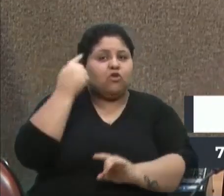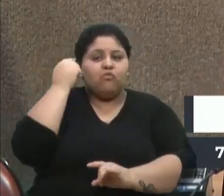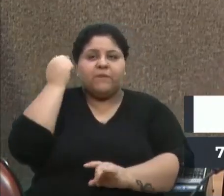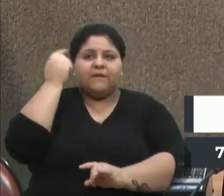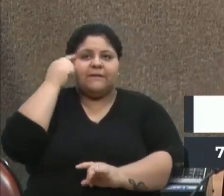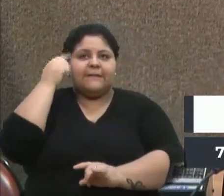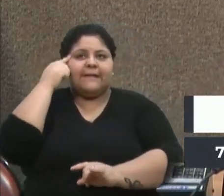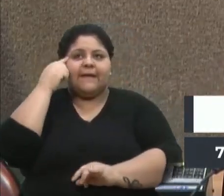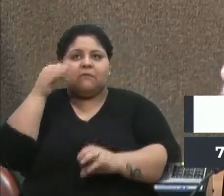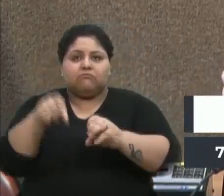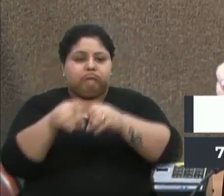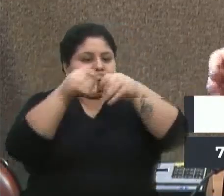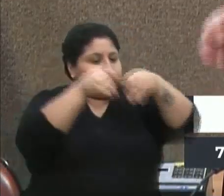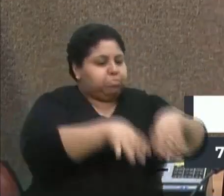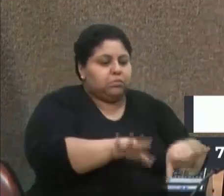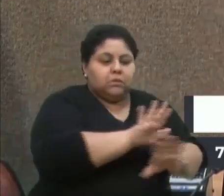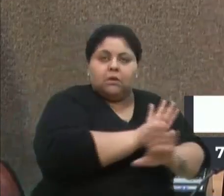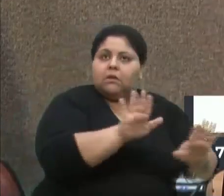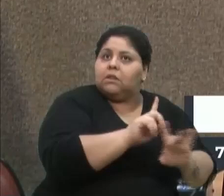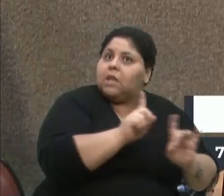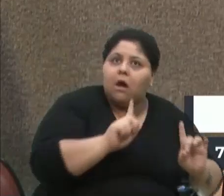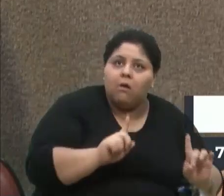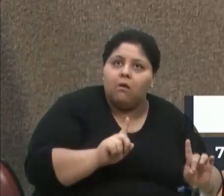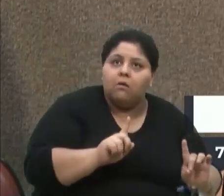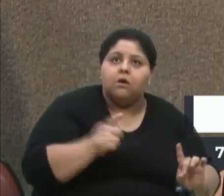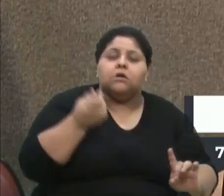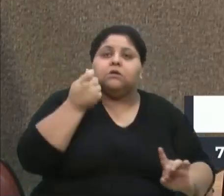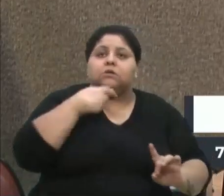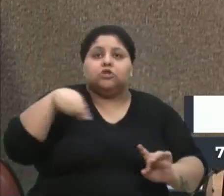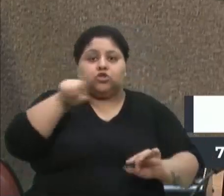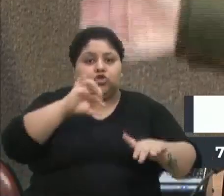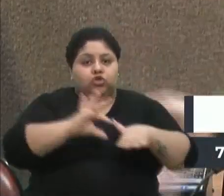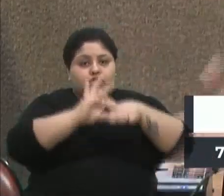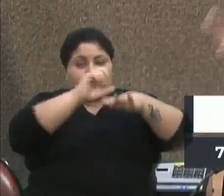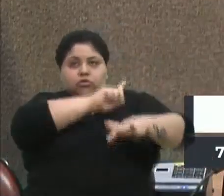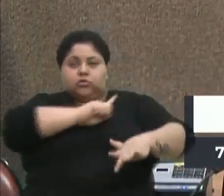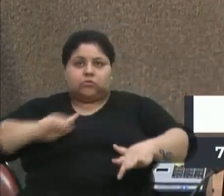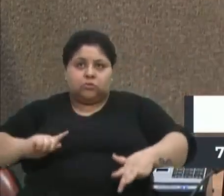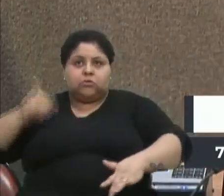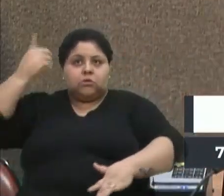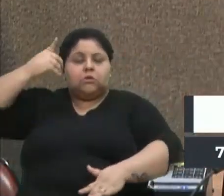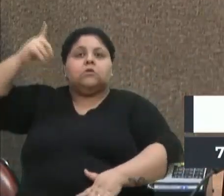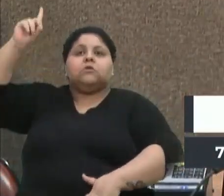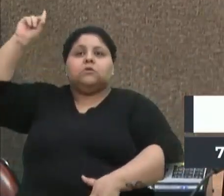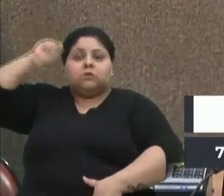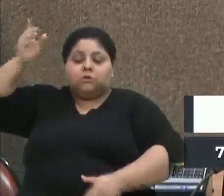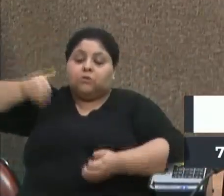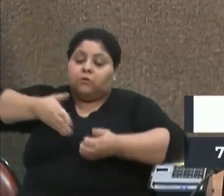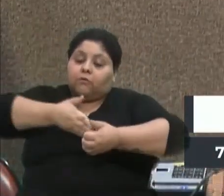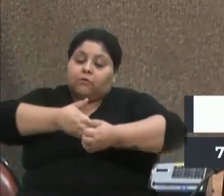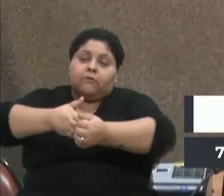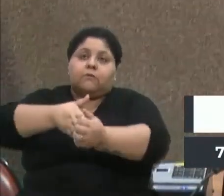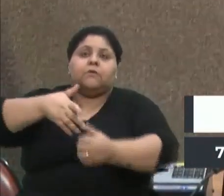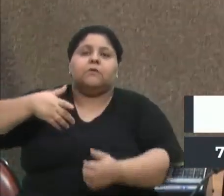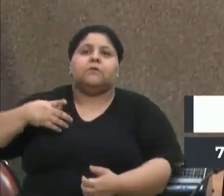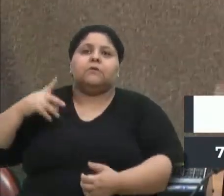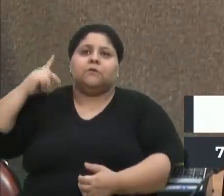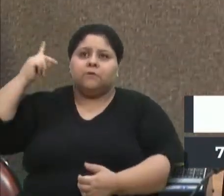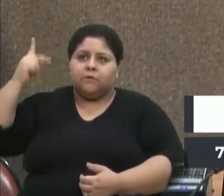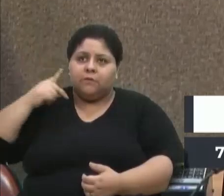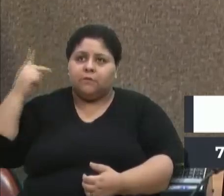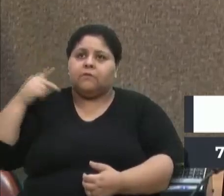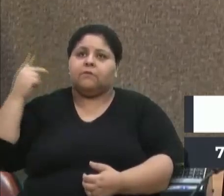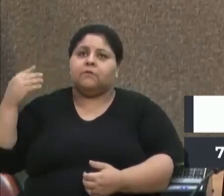descartada. E se precisar, eu tenho certeza que o nosso líder de governo, Lucas Gil, vai, acompanha os vereadores, leva ideias,